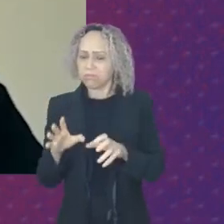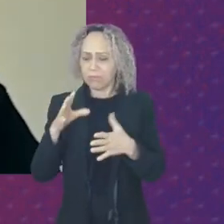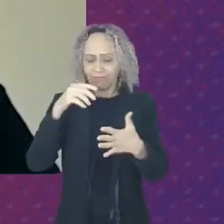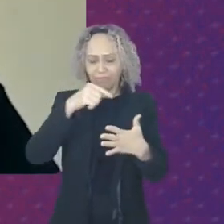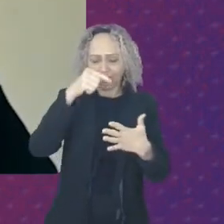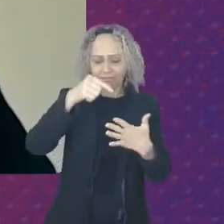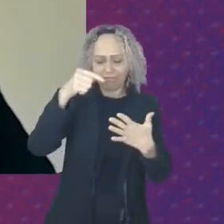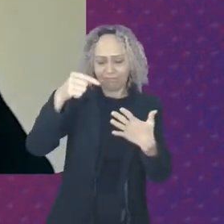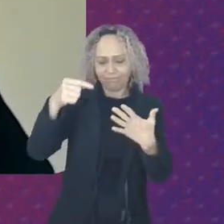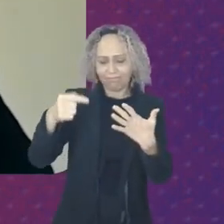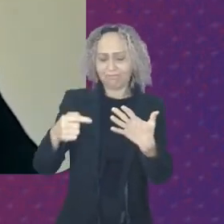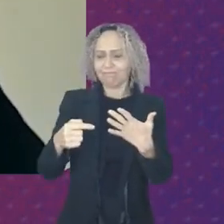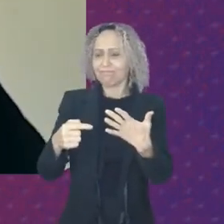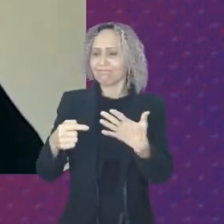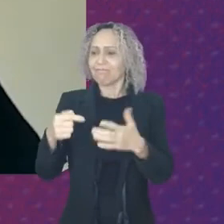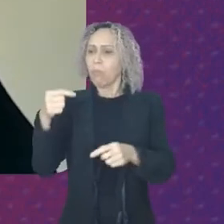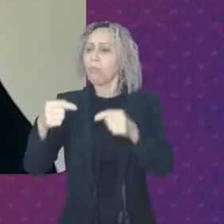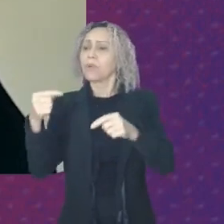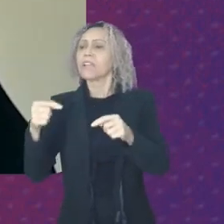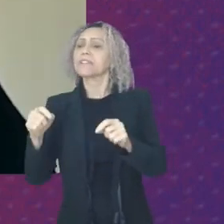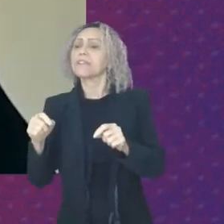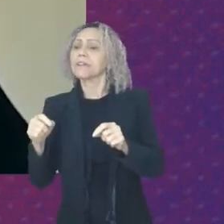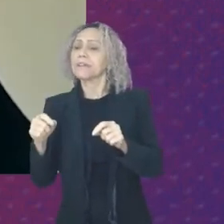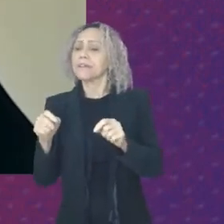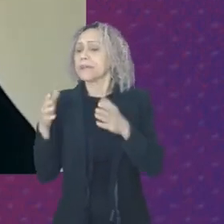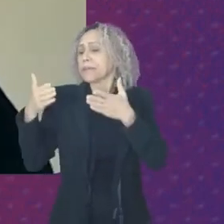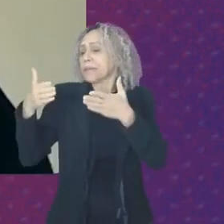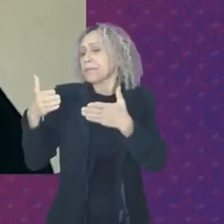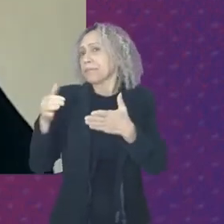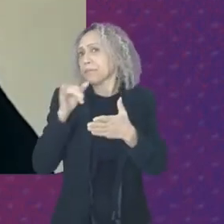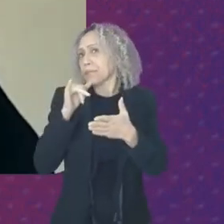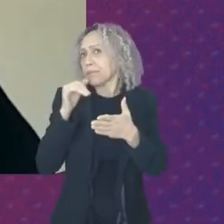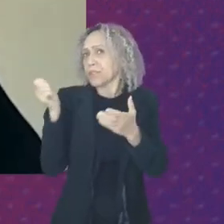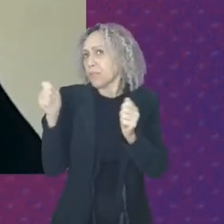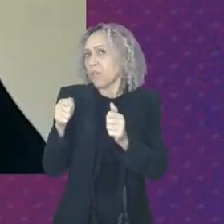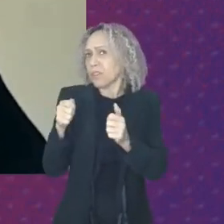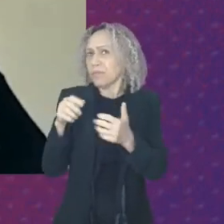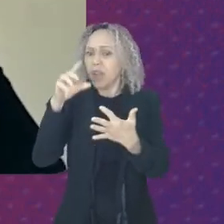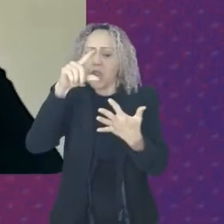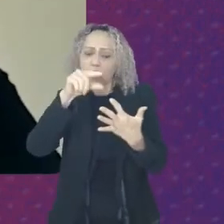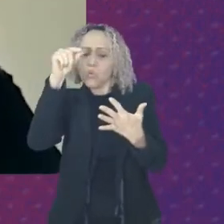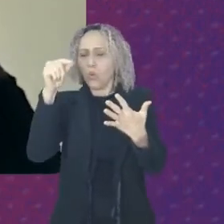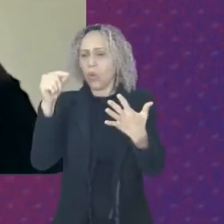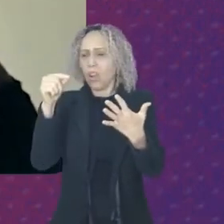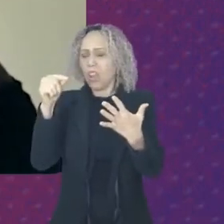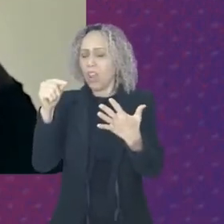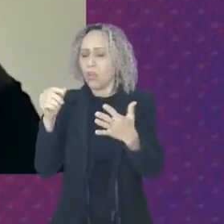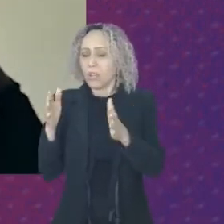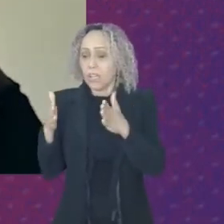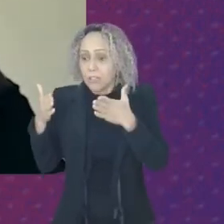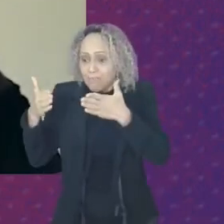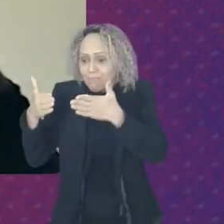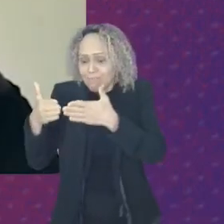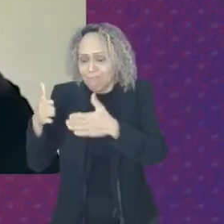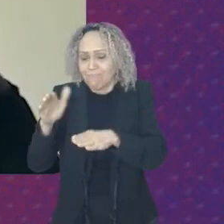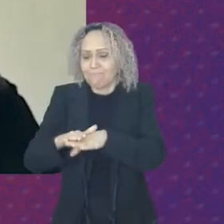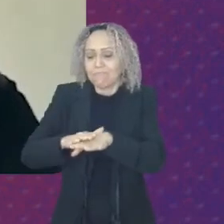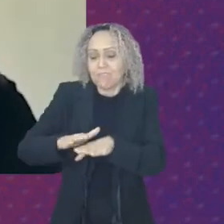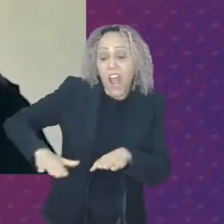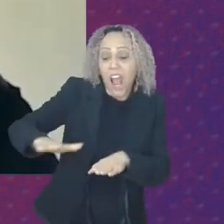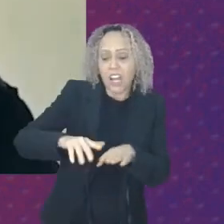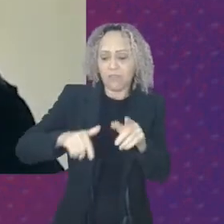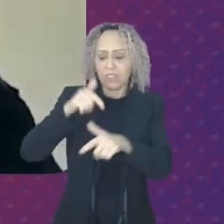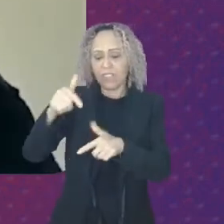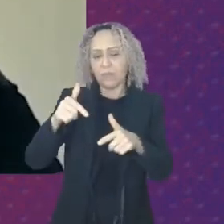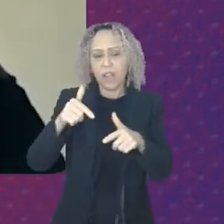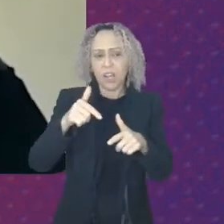que compete mais à área que você atua. Nós podemos pegar uma que está mais em alta na sua cidade, no seu estado